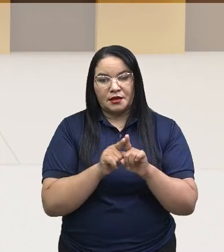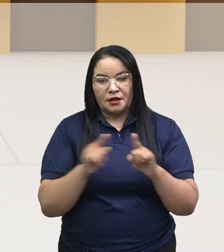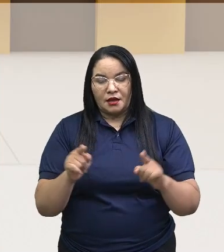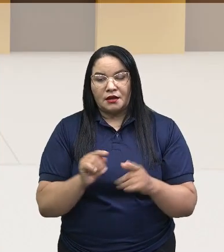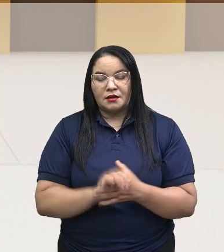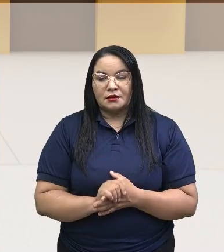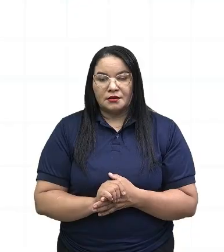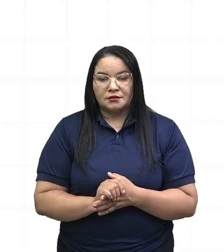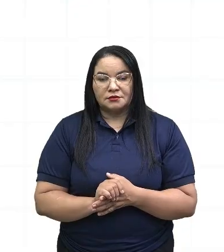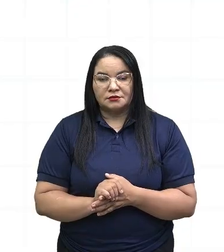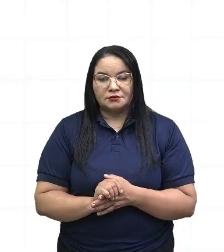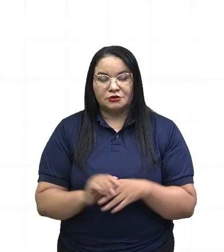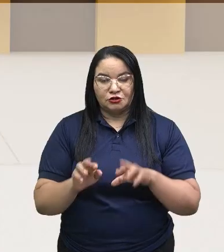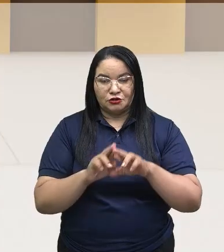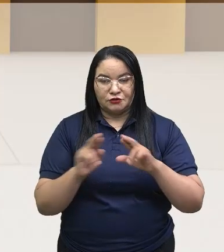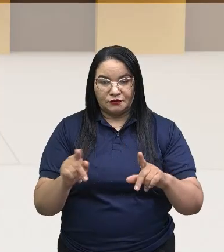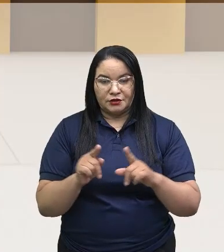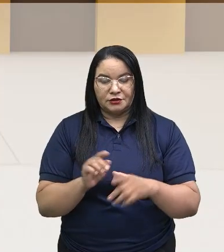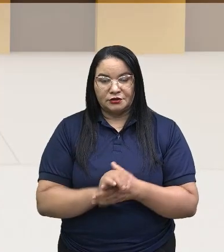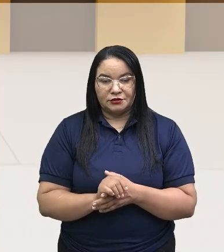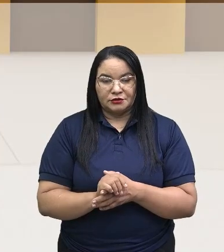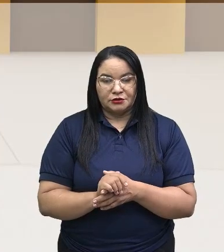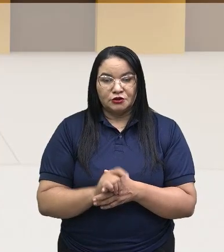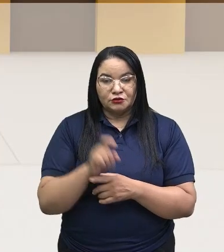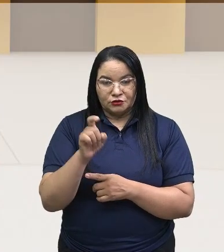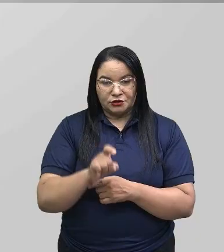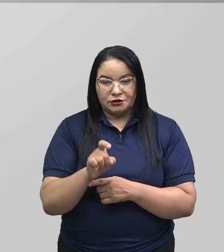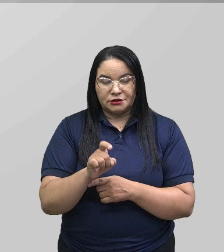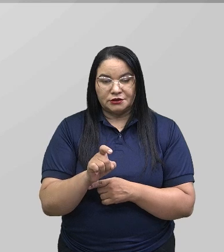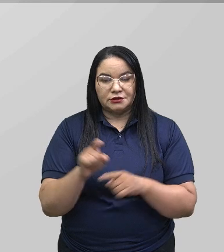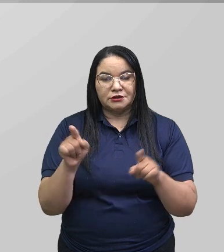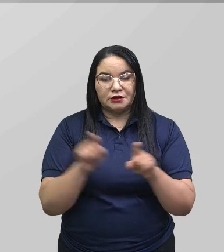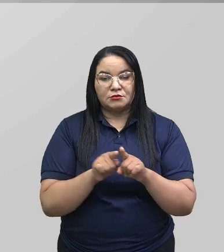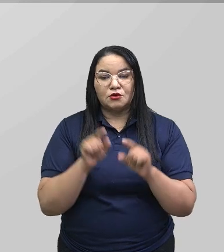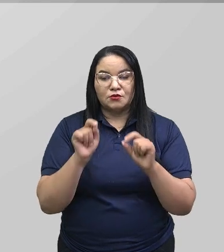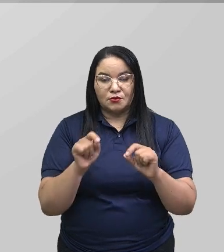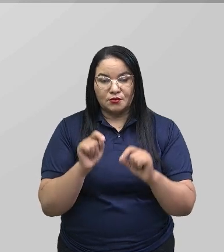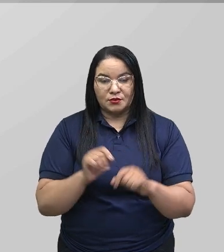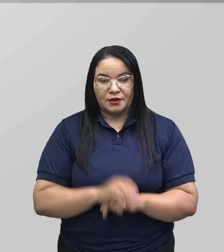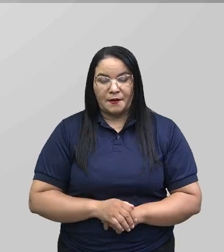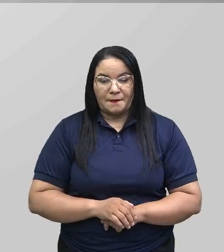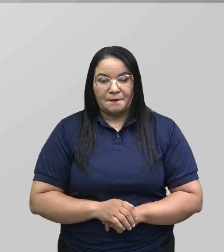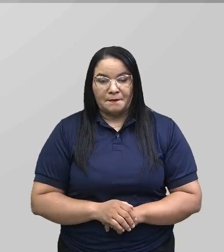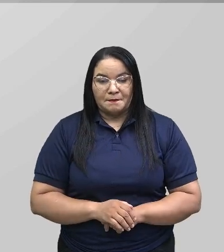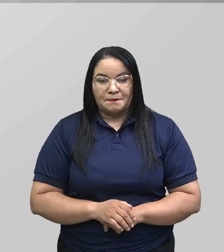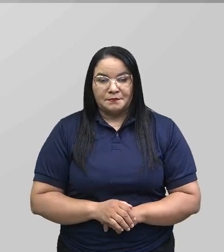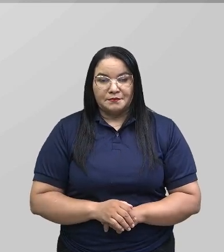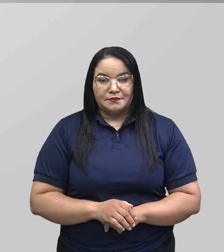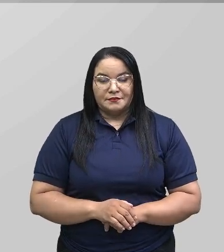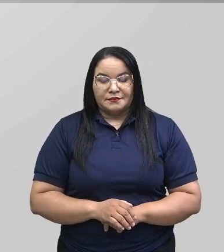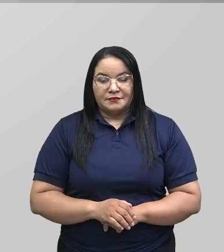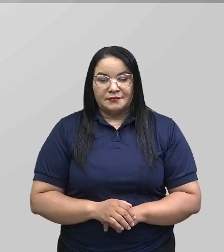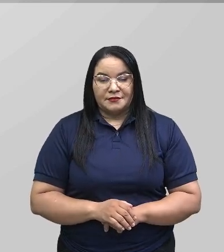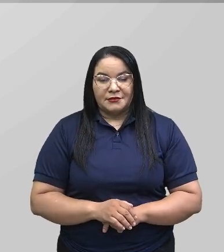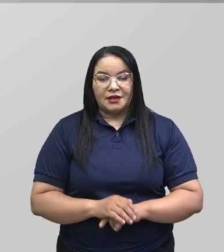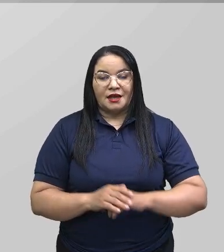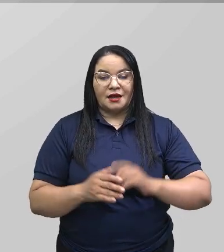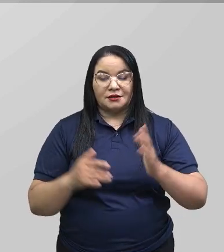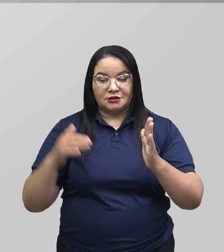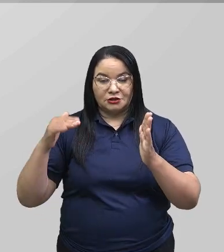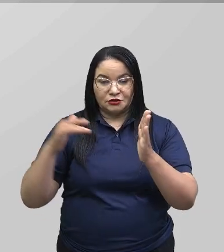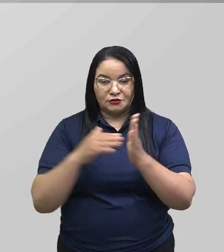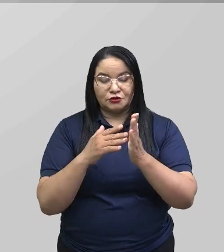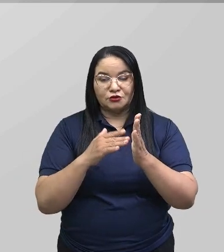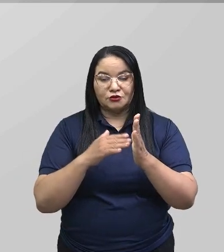raio-x, pode voltar lá com o vídeo, né? Diferente do raio-x, que é aquele que atravessa o papel, a